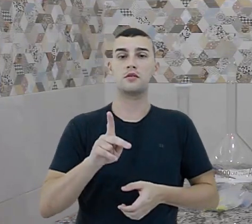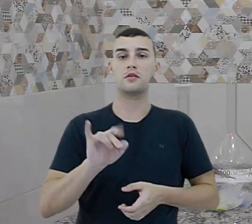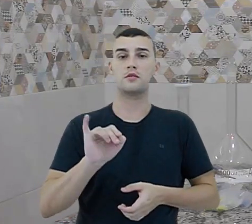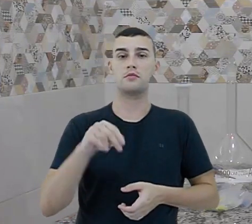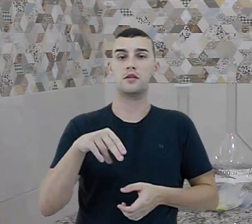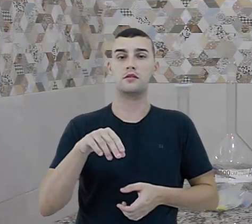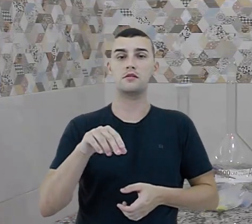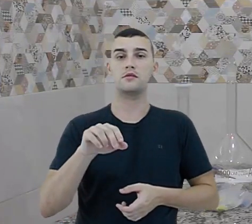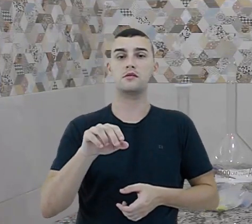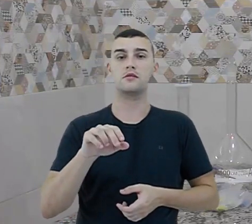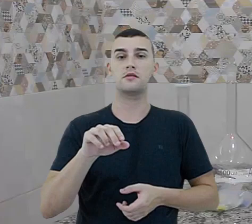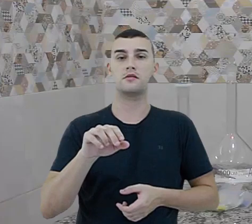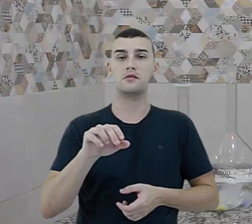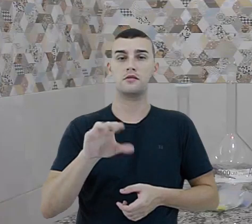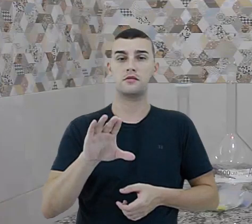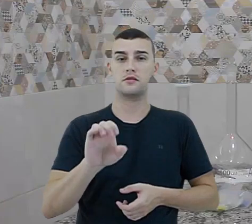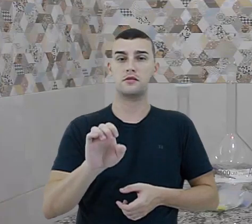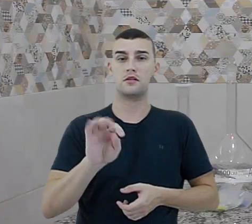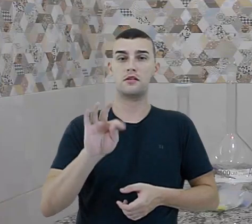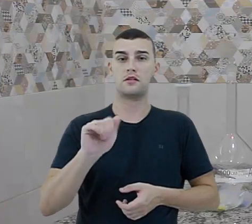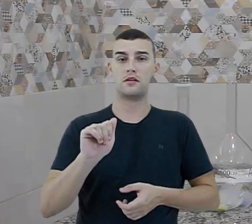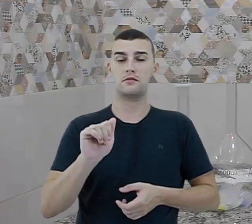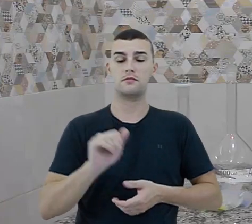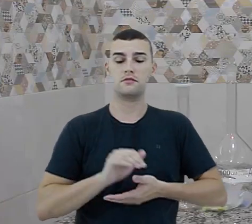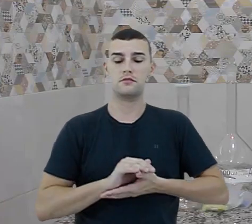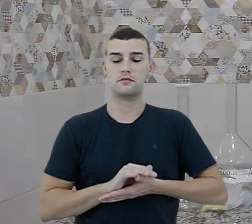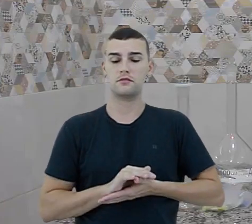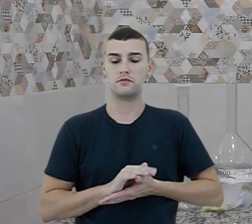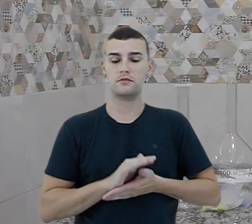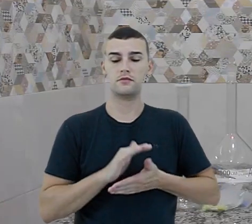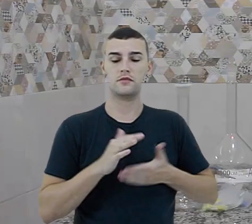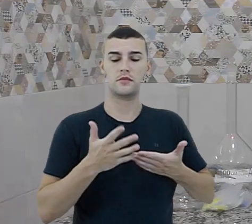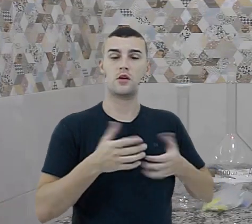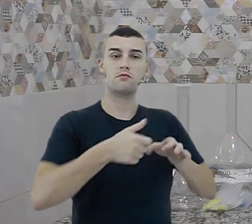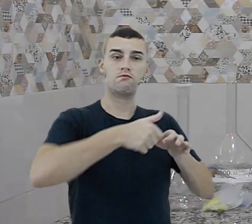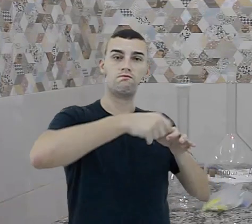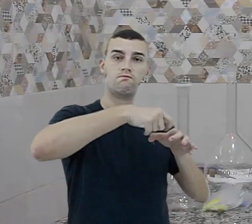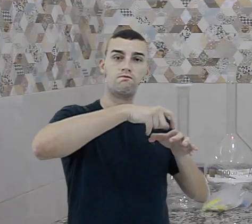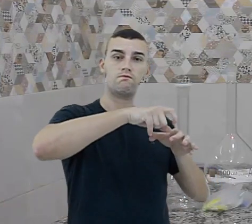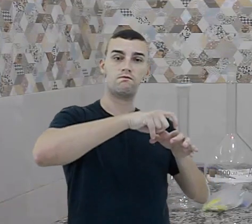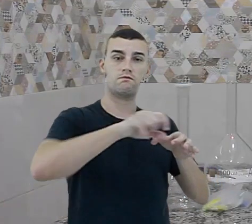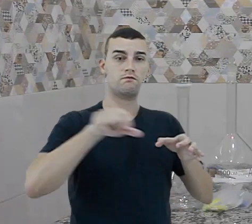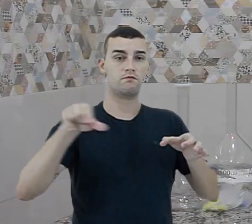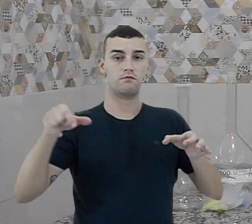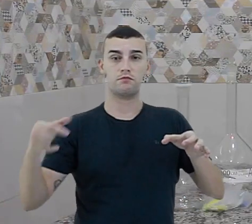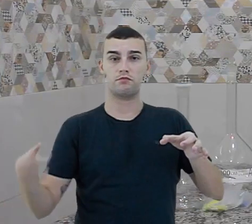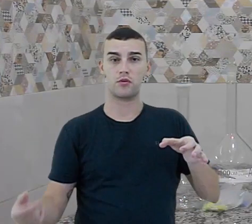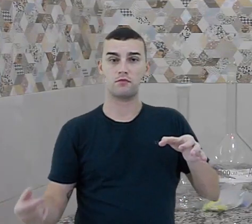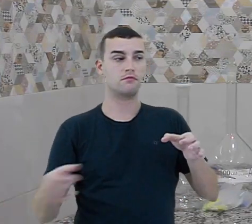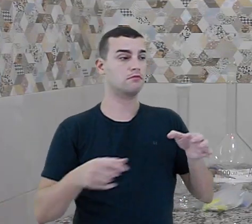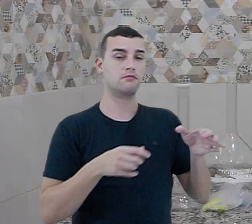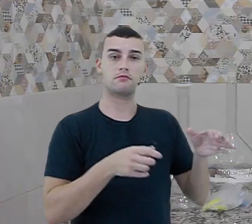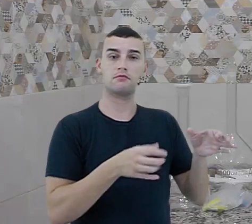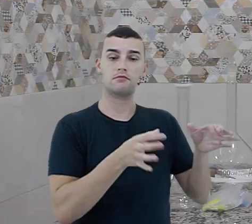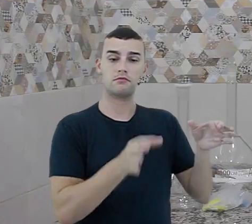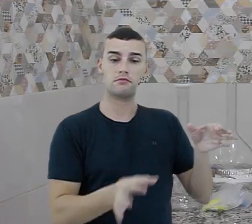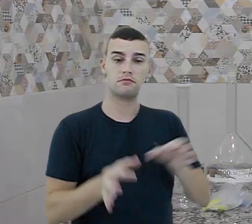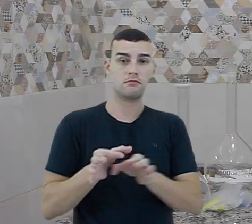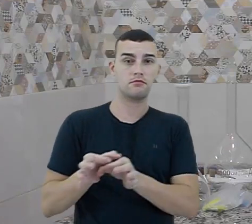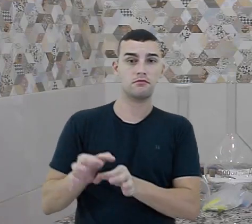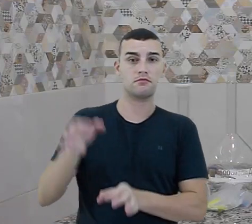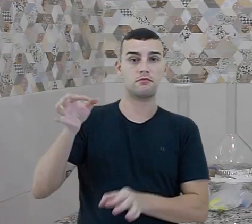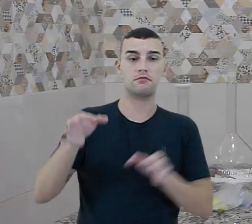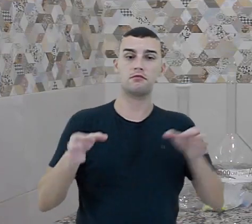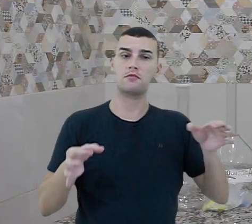recipiente chamado de pinceta. Então eu venho aqui, coloco aqui, ou pincete. Eu venho aqui,